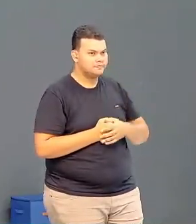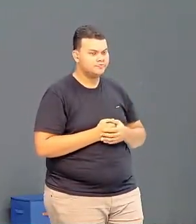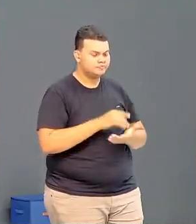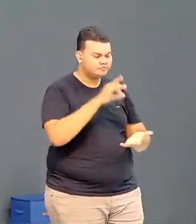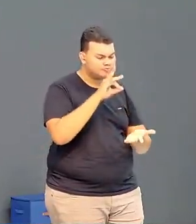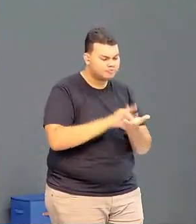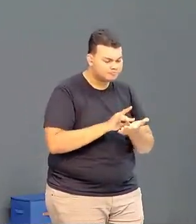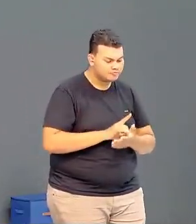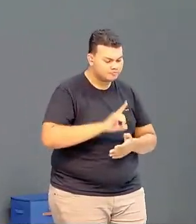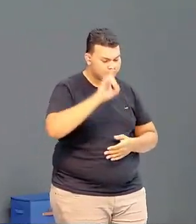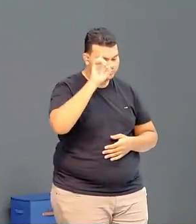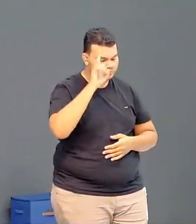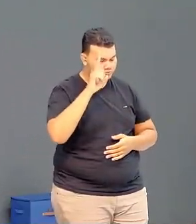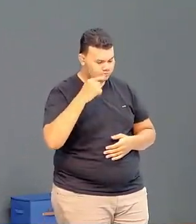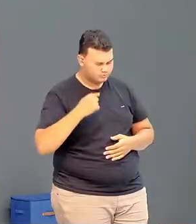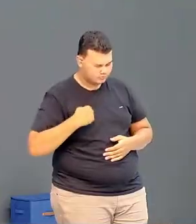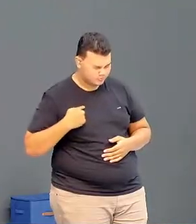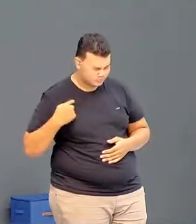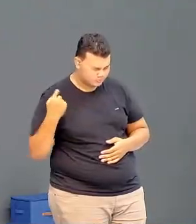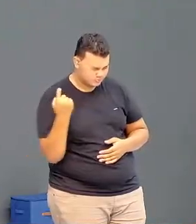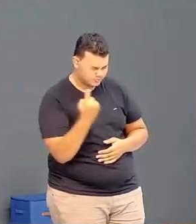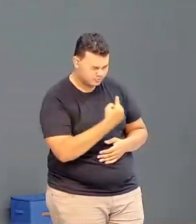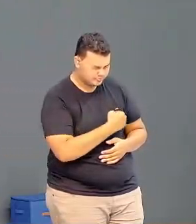meu Deus, nós